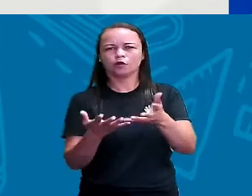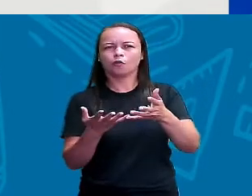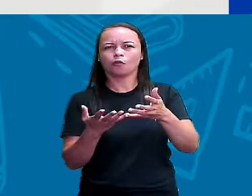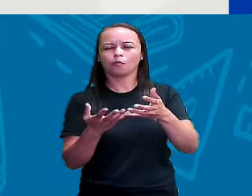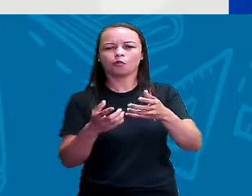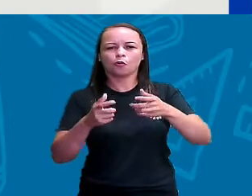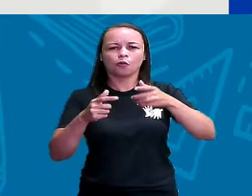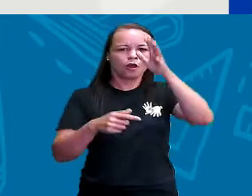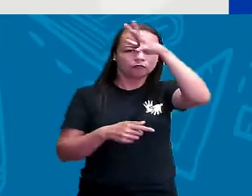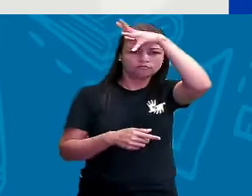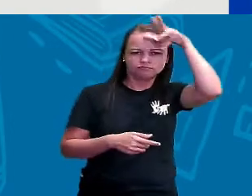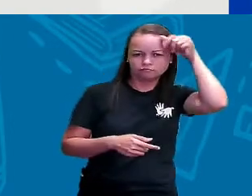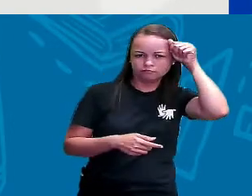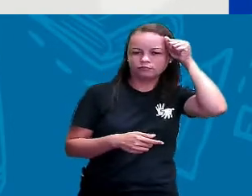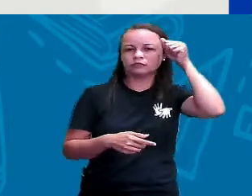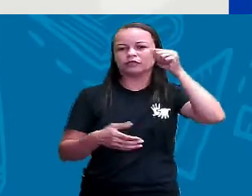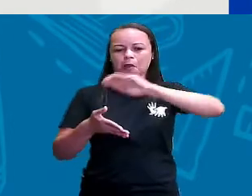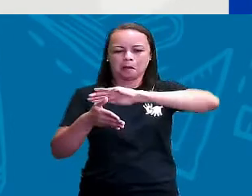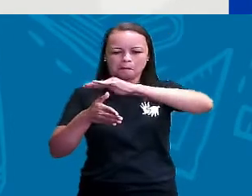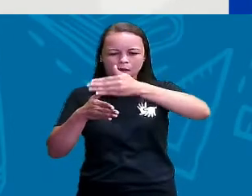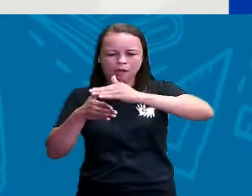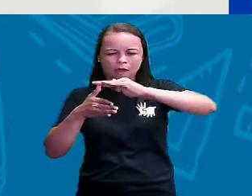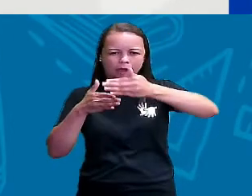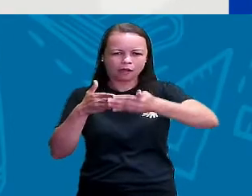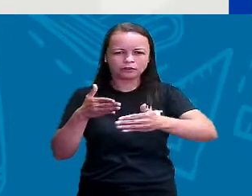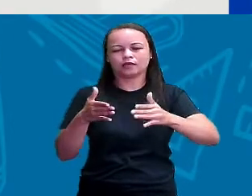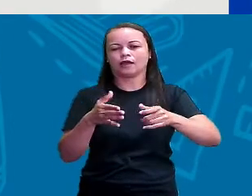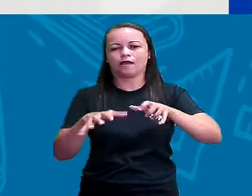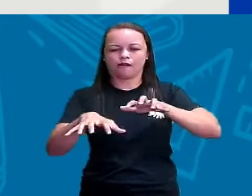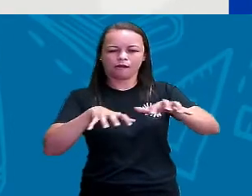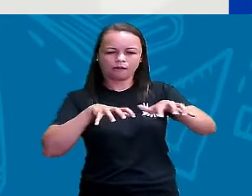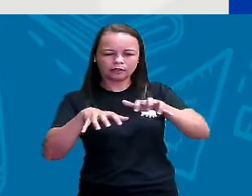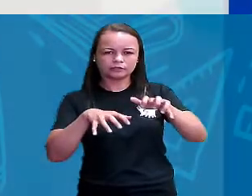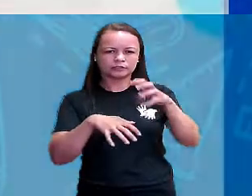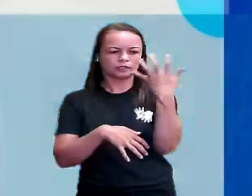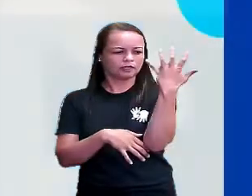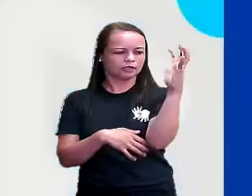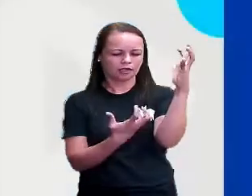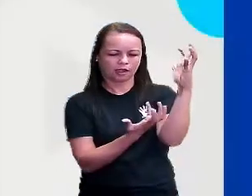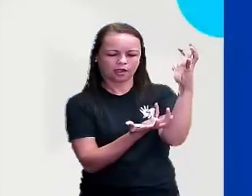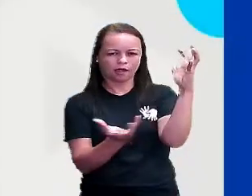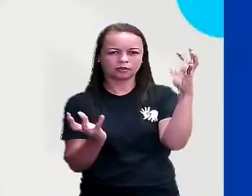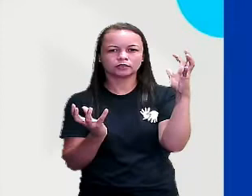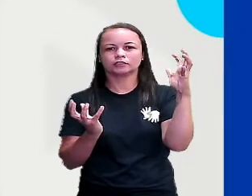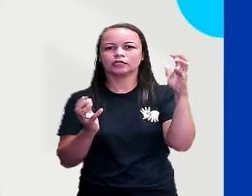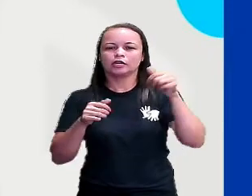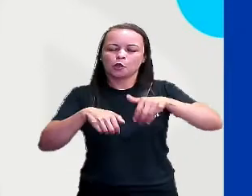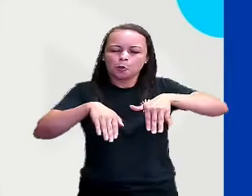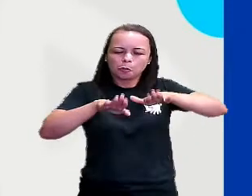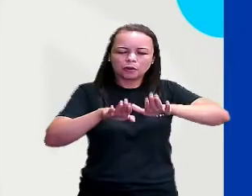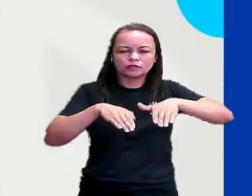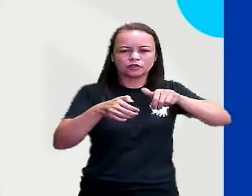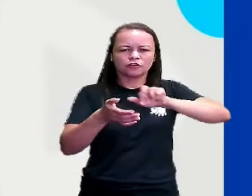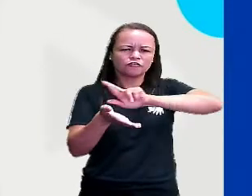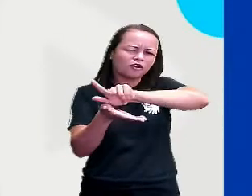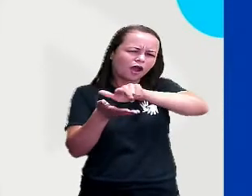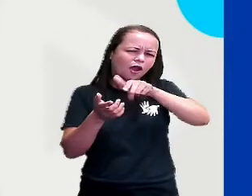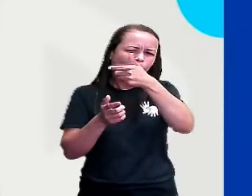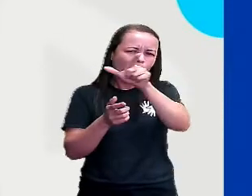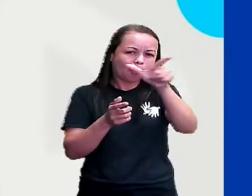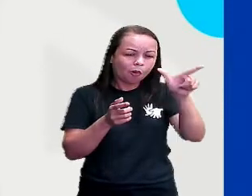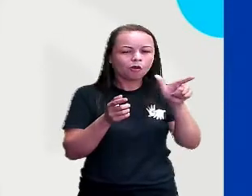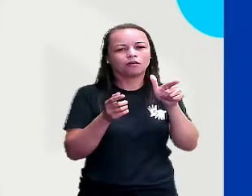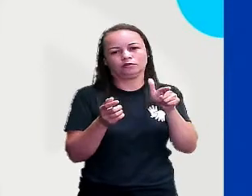Amazônia, a Mata Atlântica, a Caatinga, o Cerrado, o Pantanal e entre outros ambientes e que